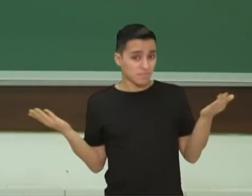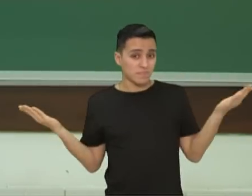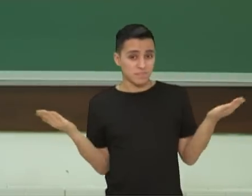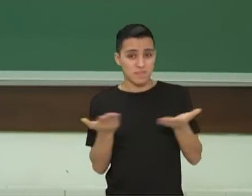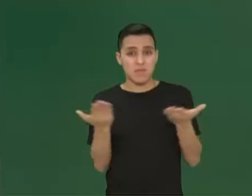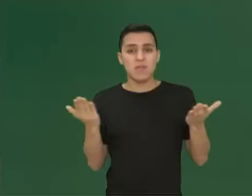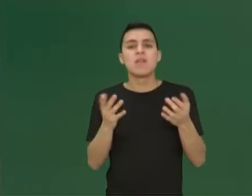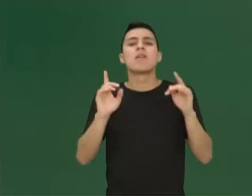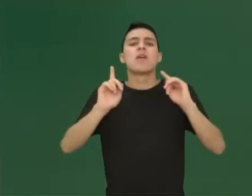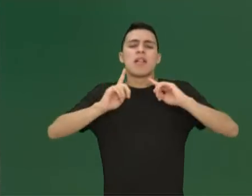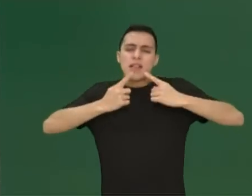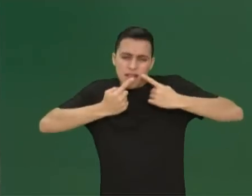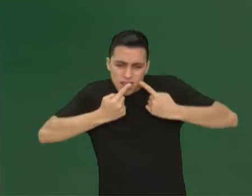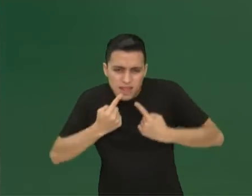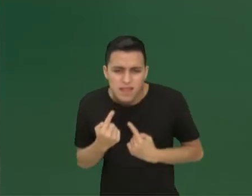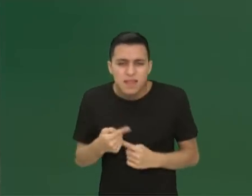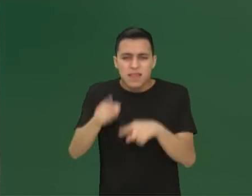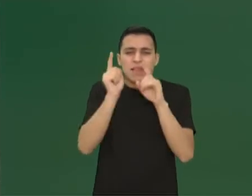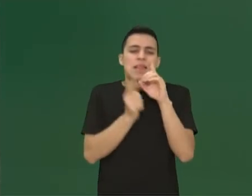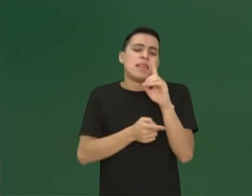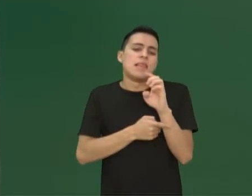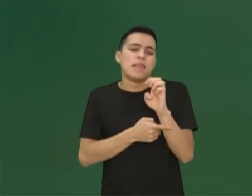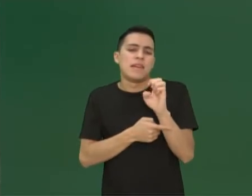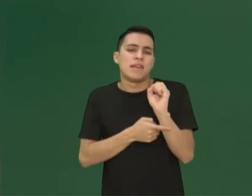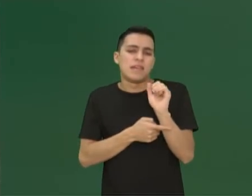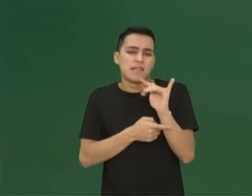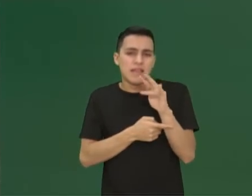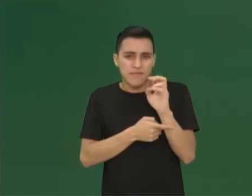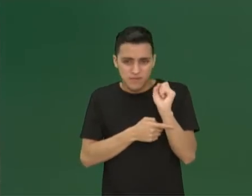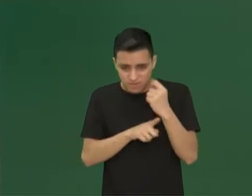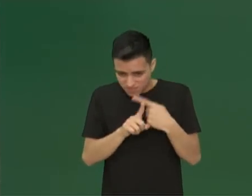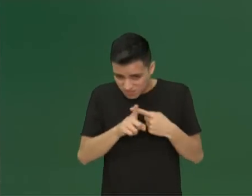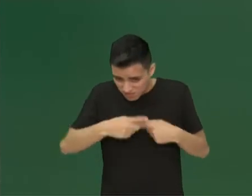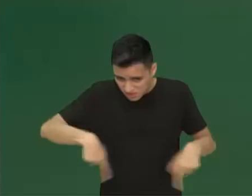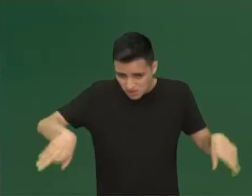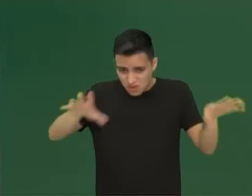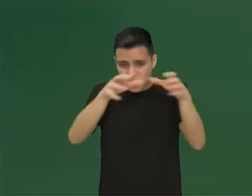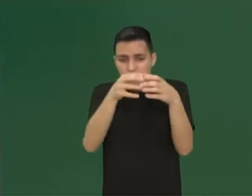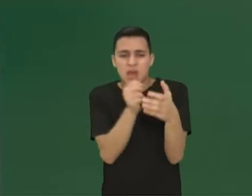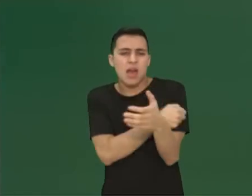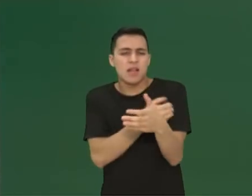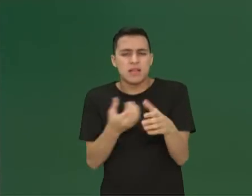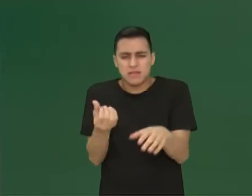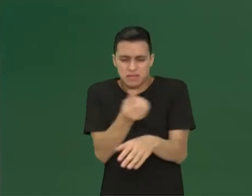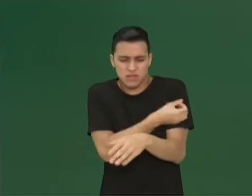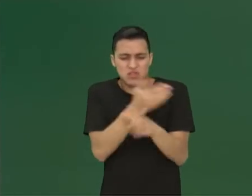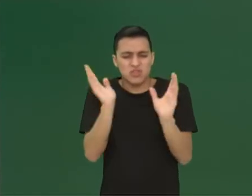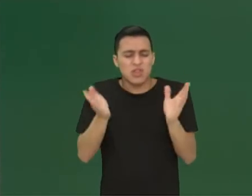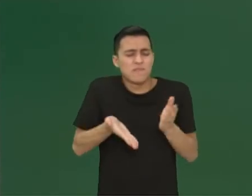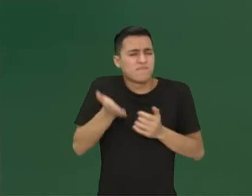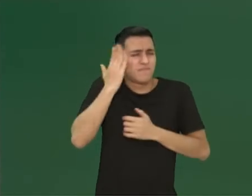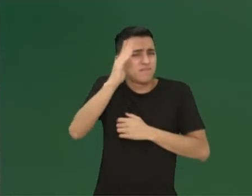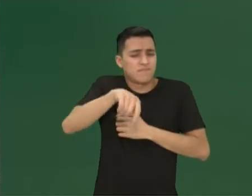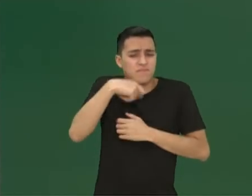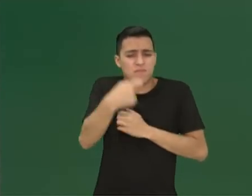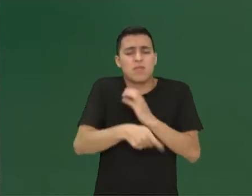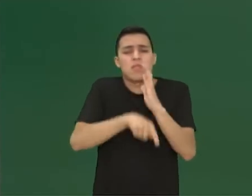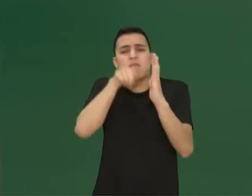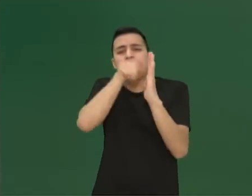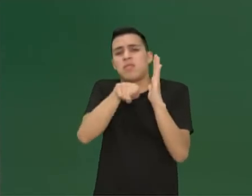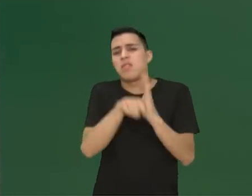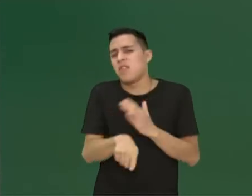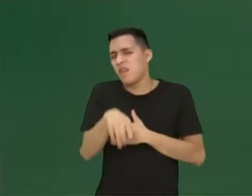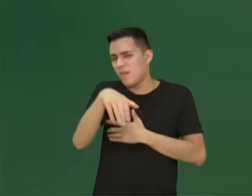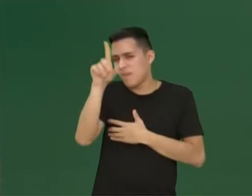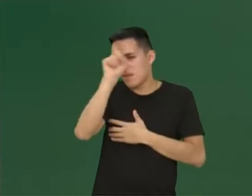trouxe desafio. Eu falei assim, não, os meus alunos do sexto ano já estão sabendo muito do quiz. Eu vou colocar num nível mais